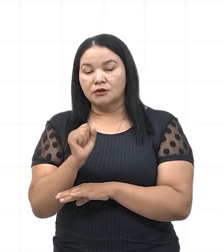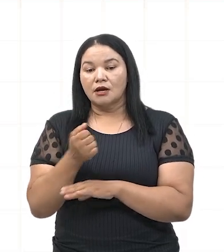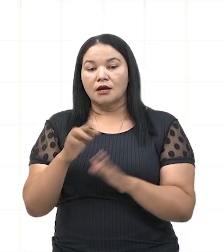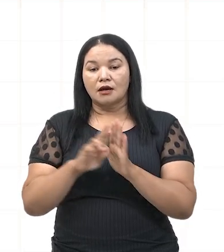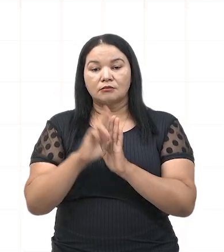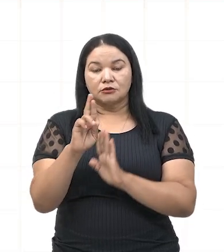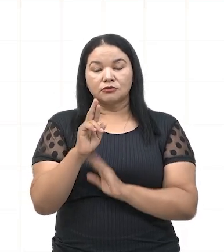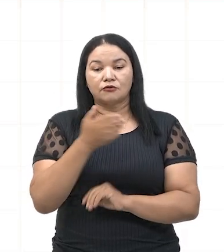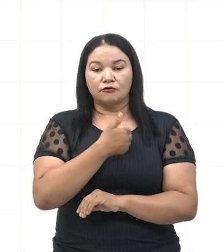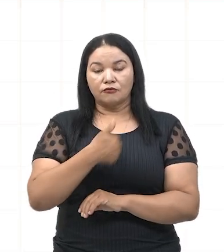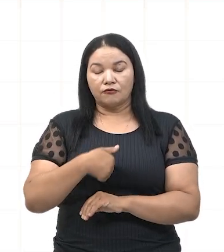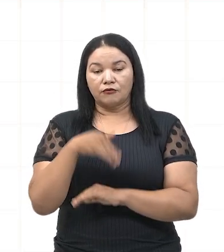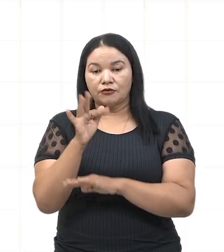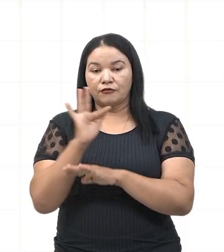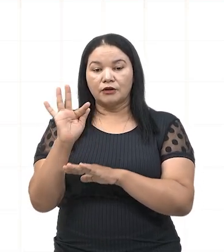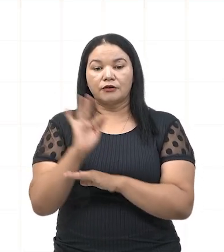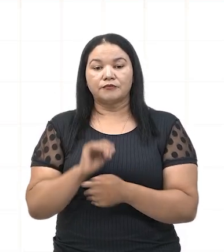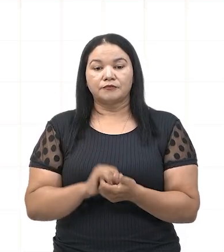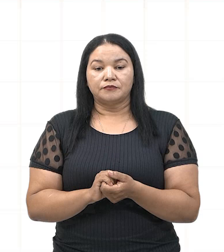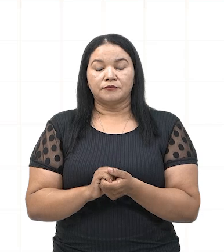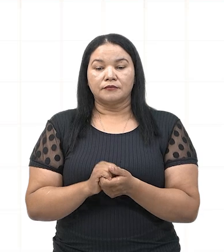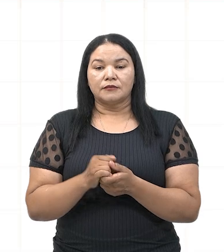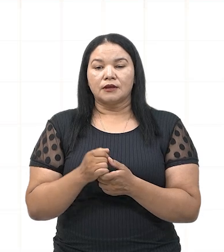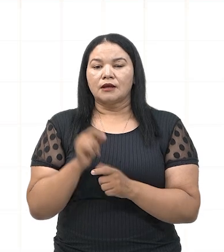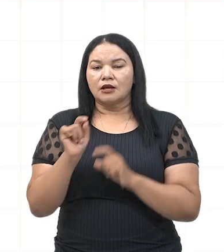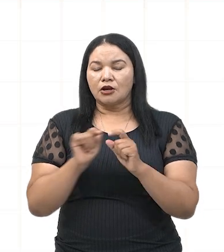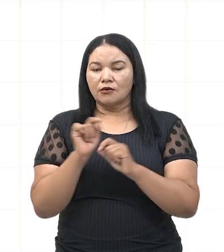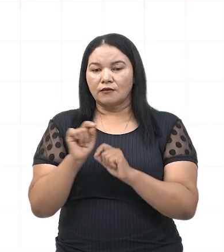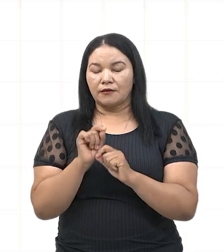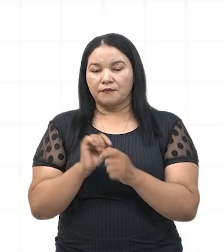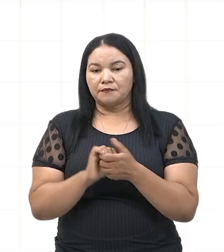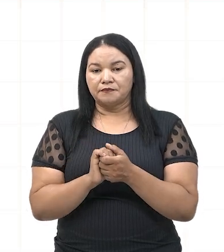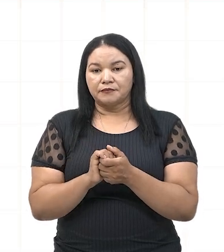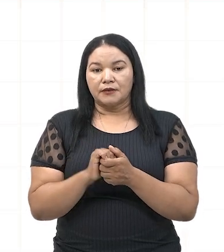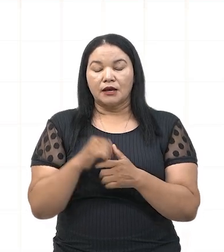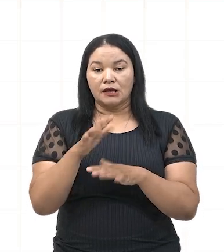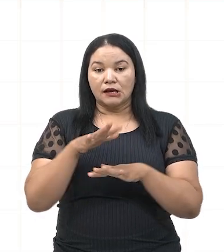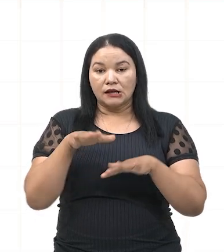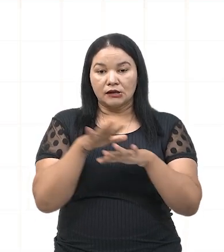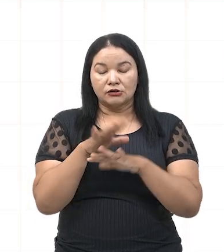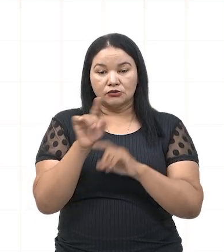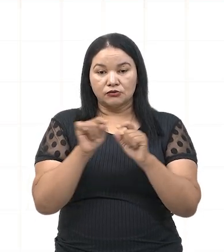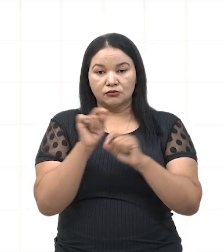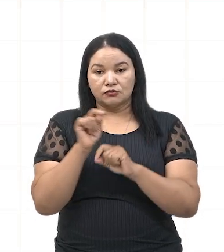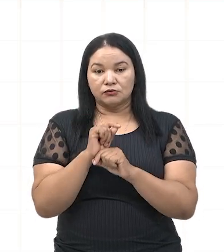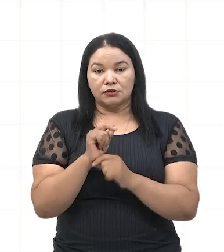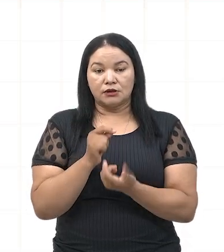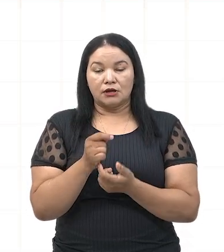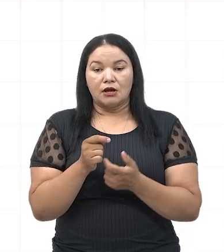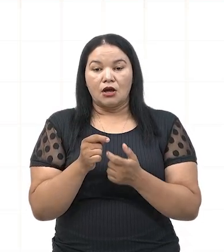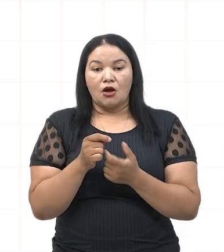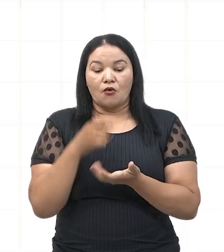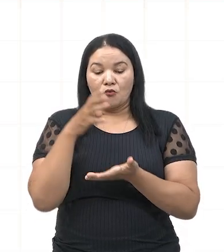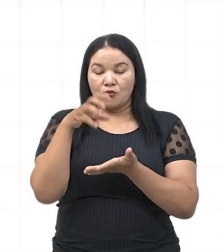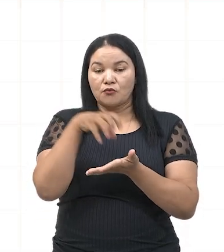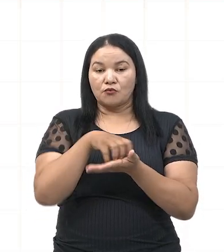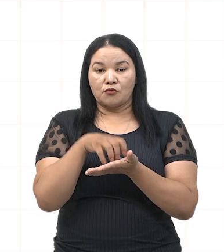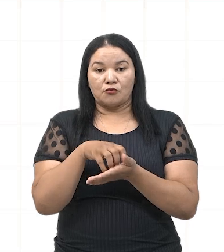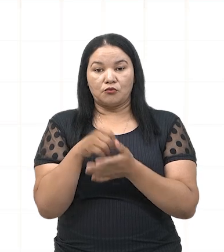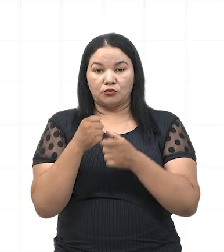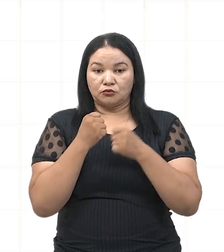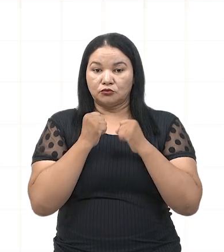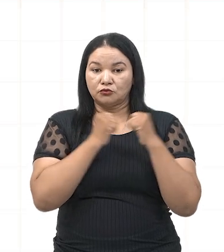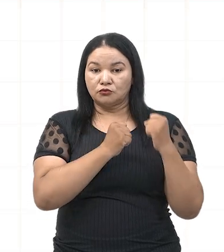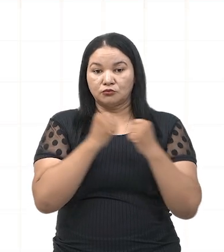Se representava o governo federal, quer dizer que eles adotavam justamente a concentração do poder na figura